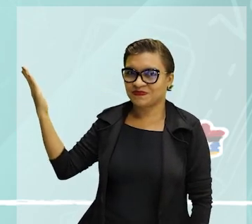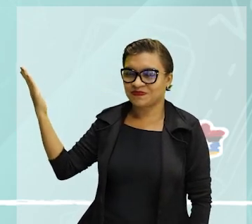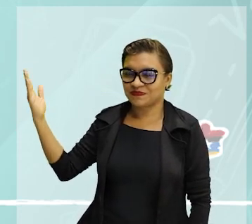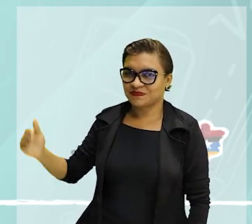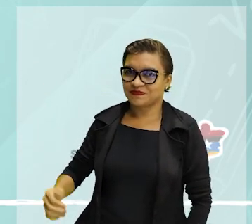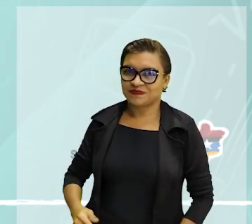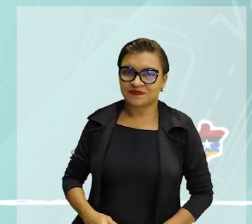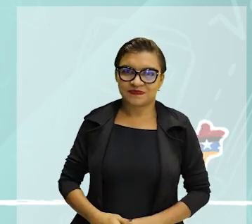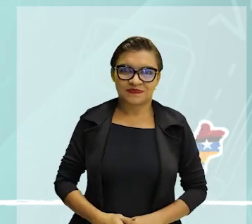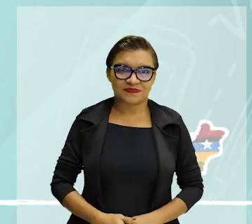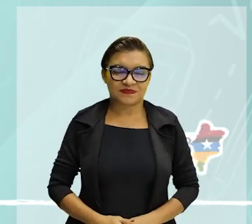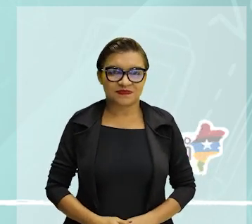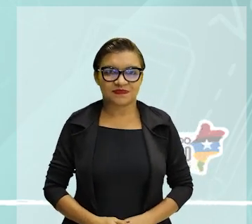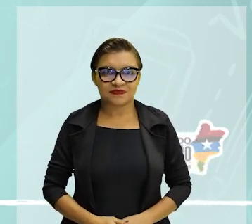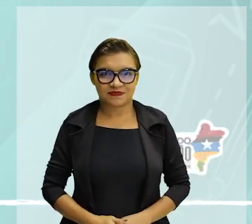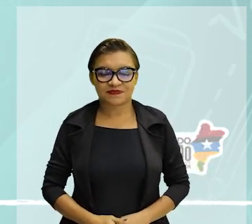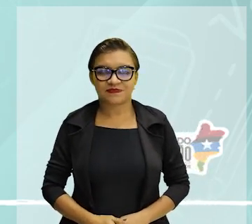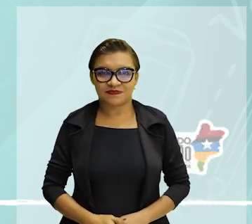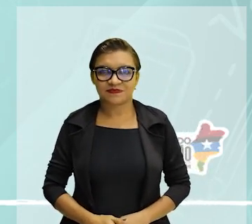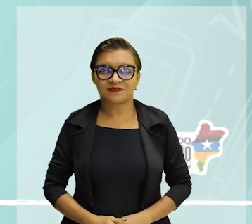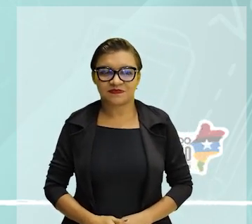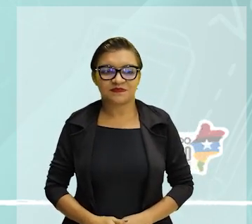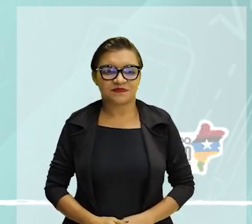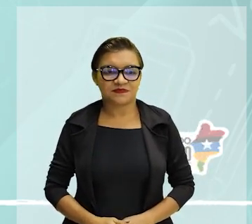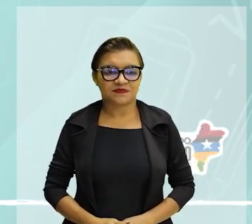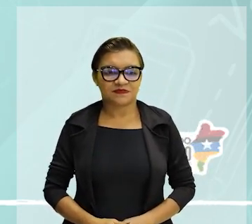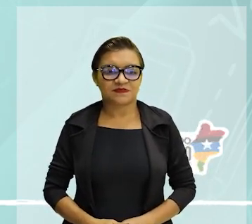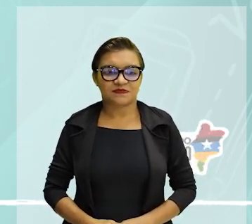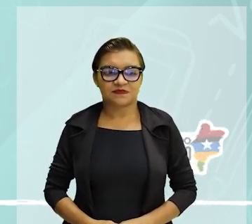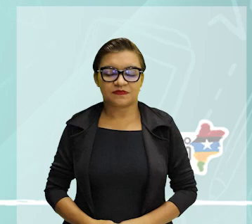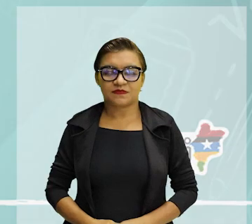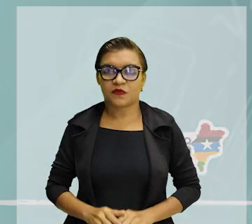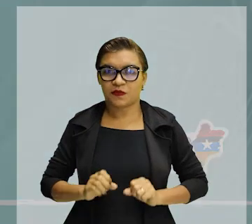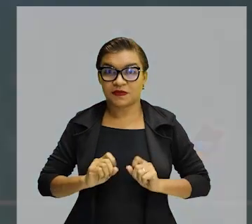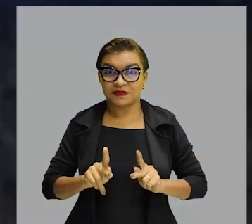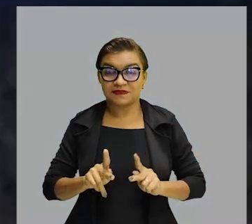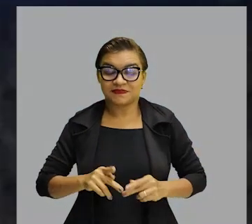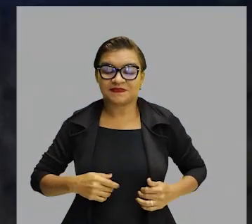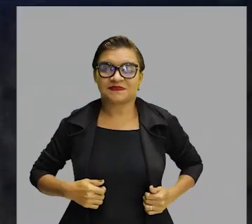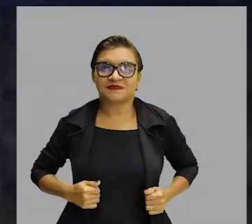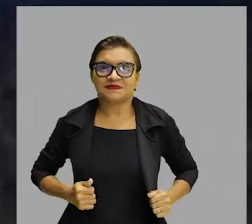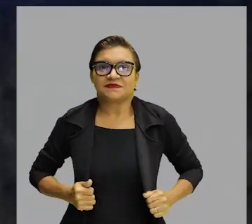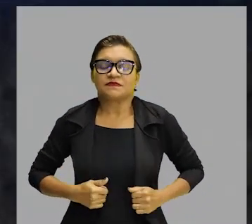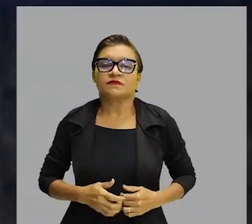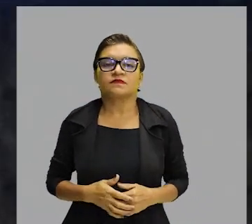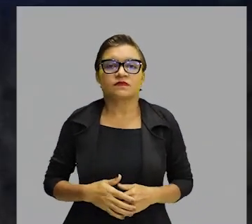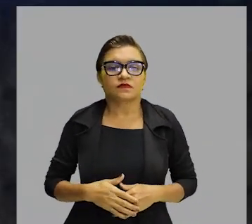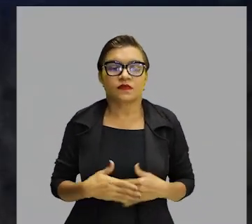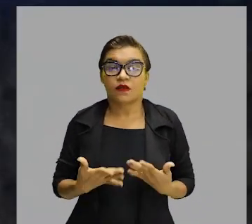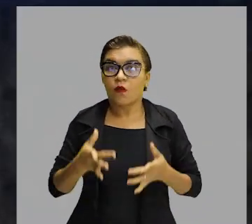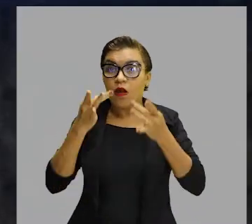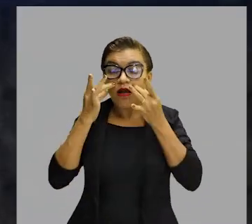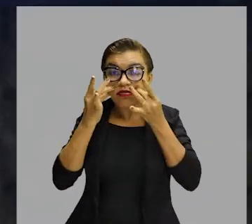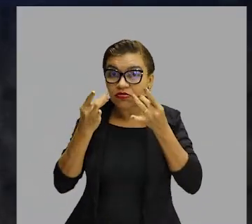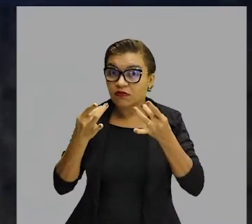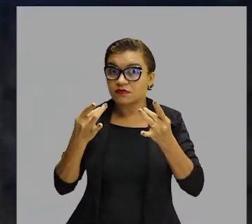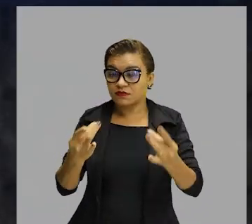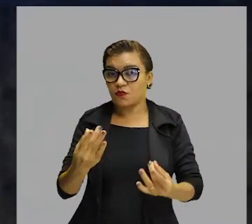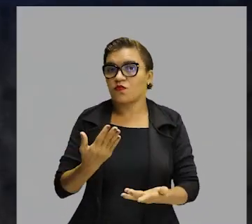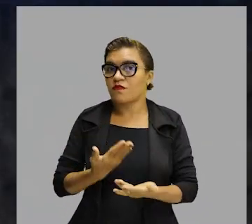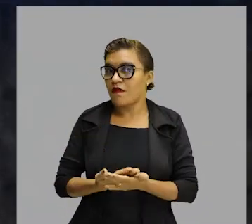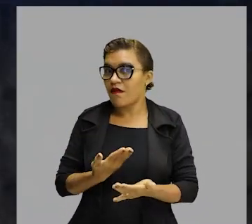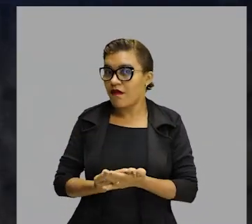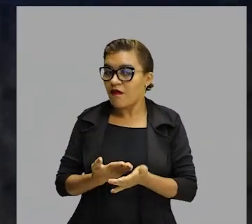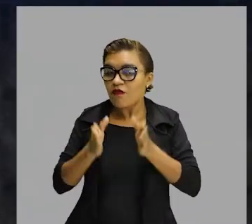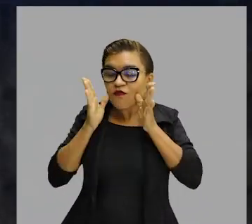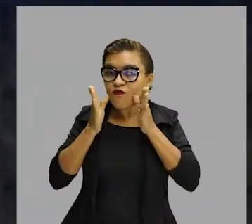condução, dopagem P e N, ok? Então, muita atenção na aula,